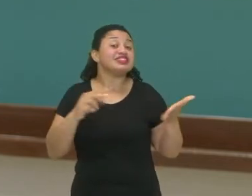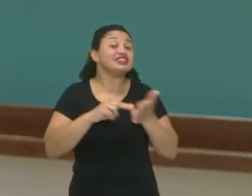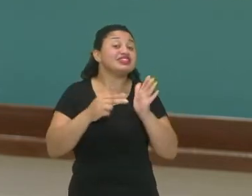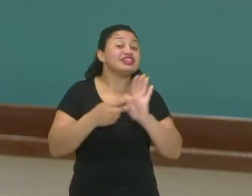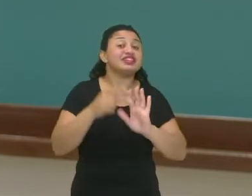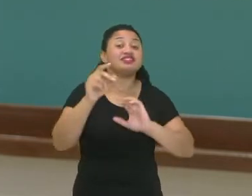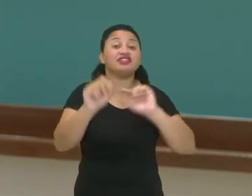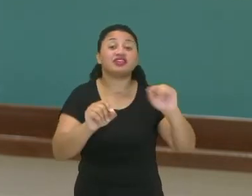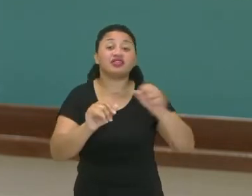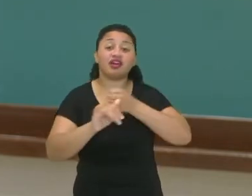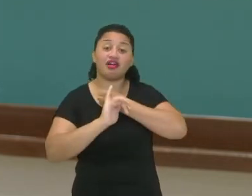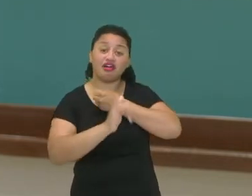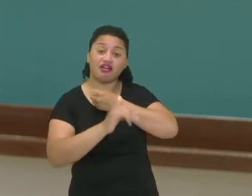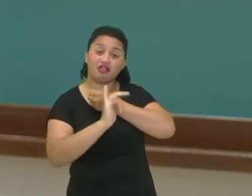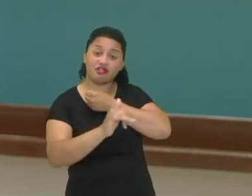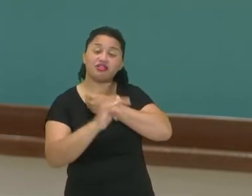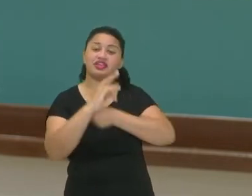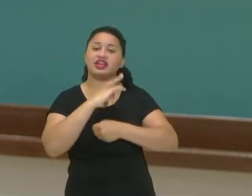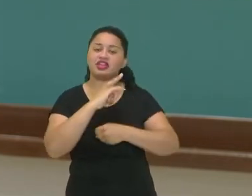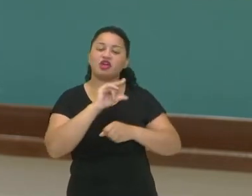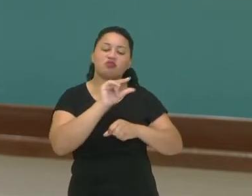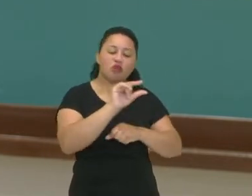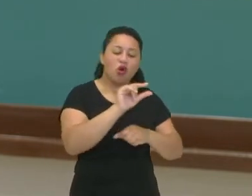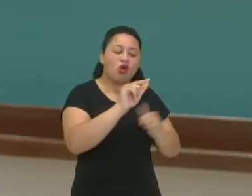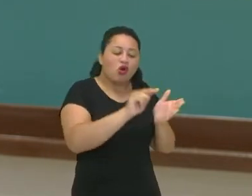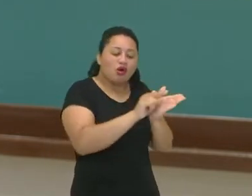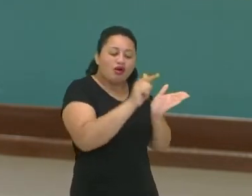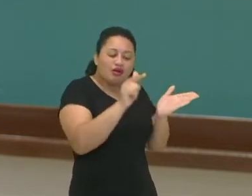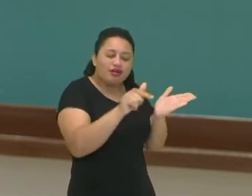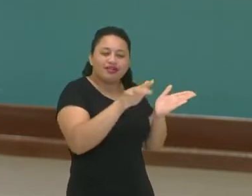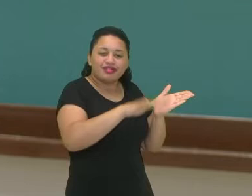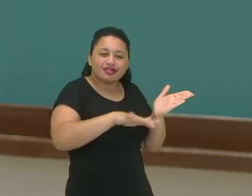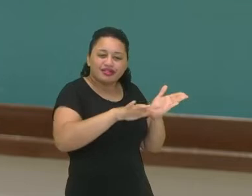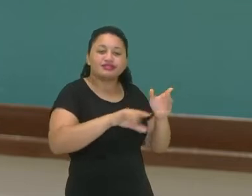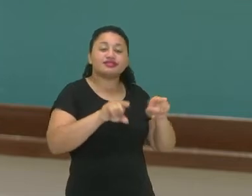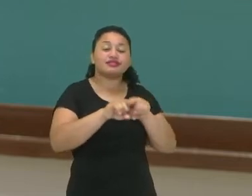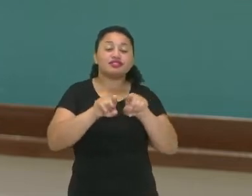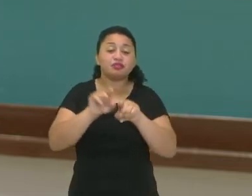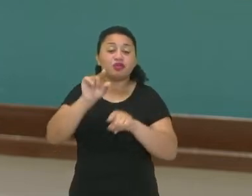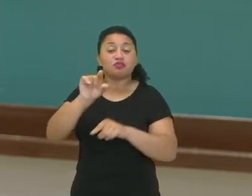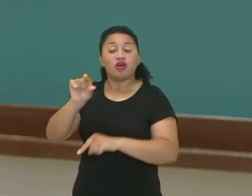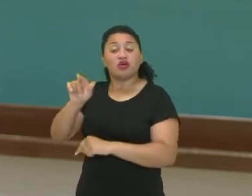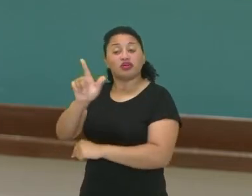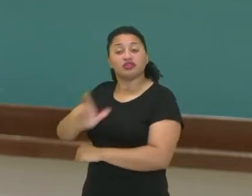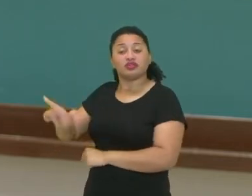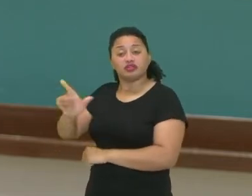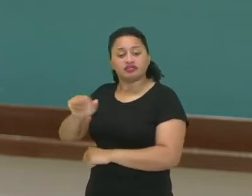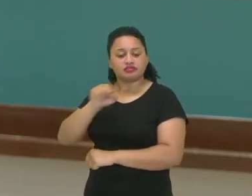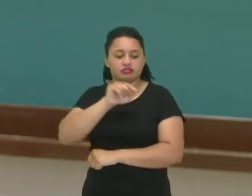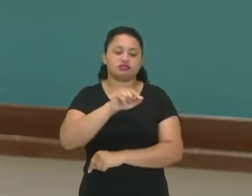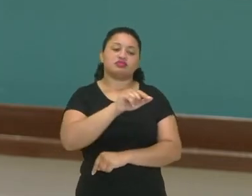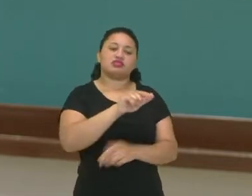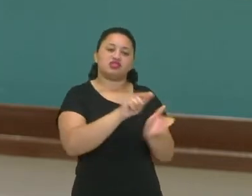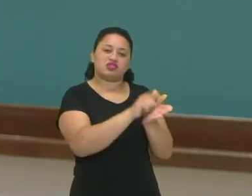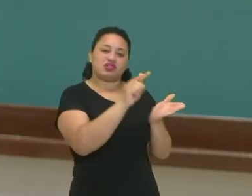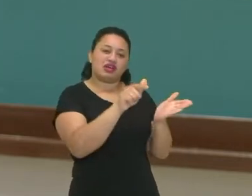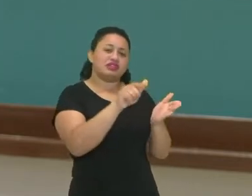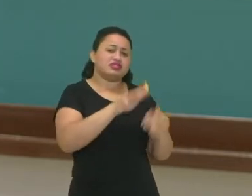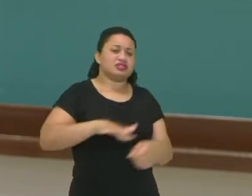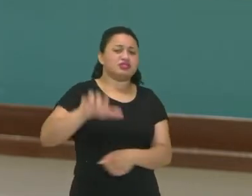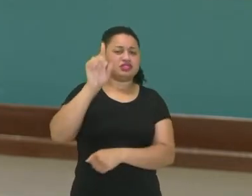a crônica, então, ela tem um pouquinho do jornalismo e um pouquinho da literatura. Do jornalismo é o fato cotidiano, a literatura